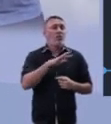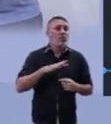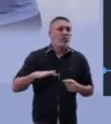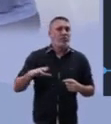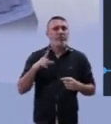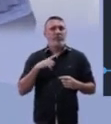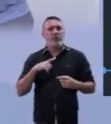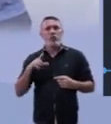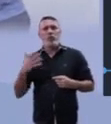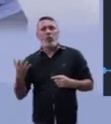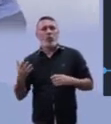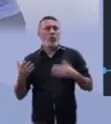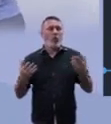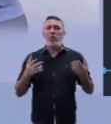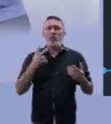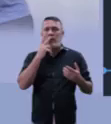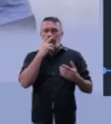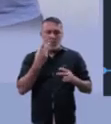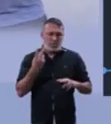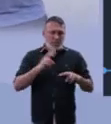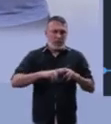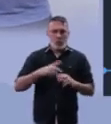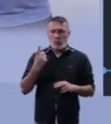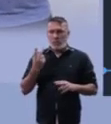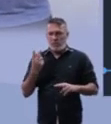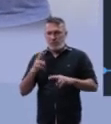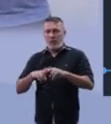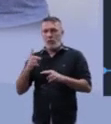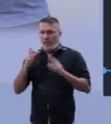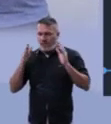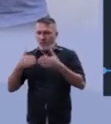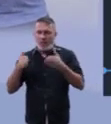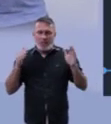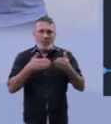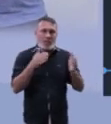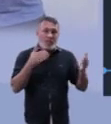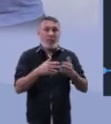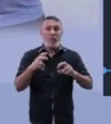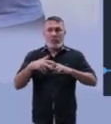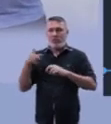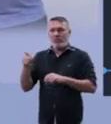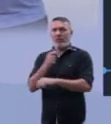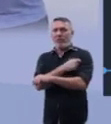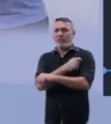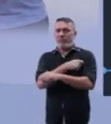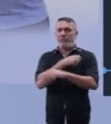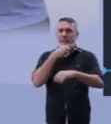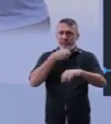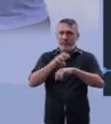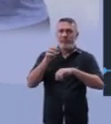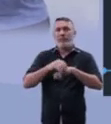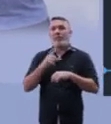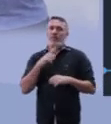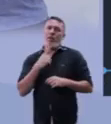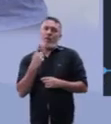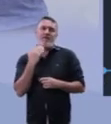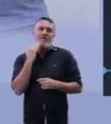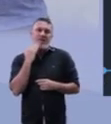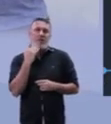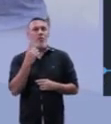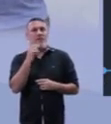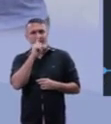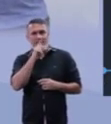áreas políticas, né, dos outros lados políticos. Eu vou ficar preso naquele meu único lado. Então ele trouxe isso aí também como